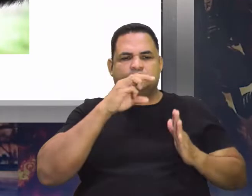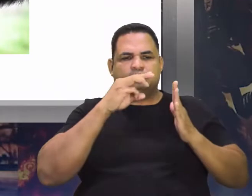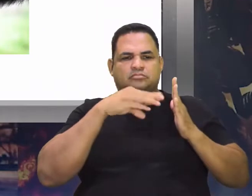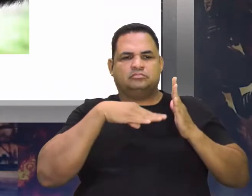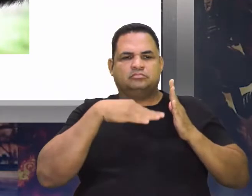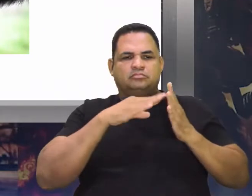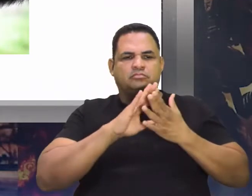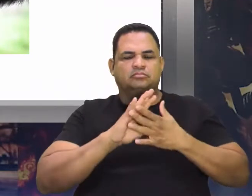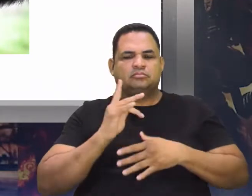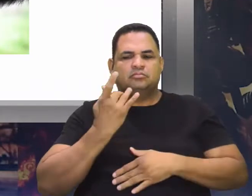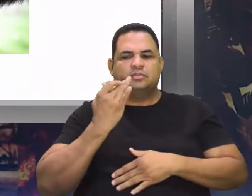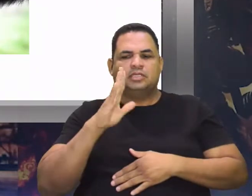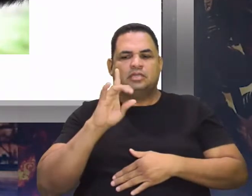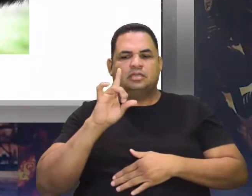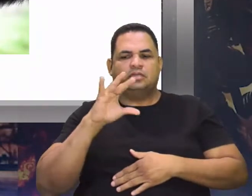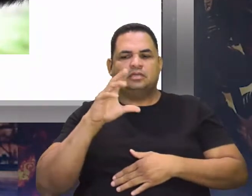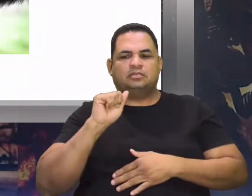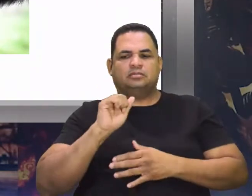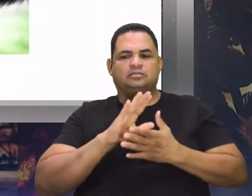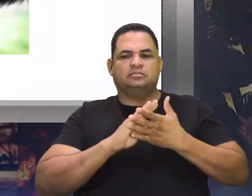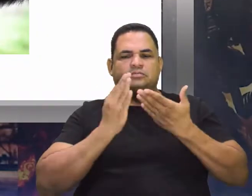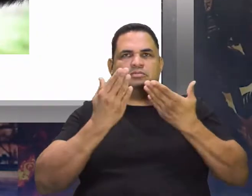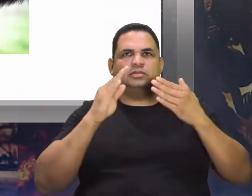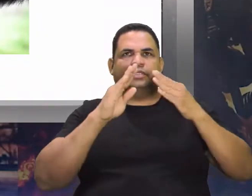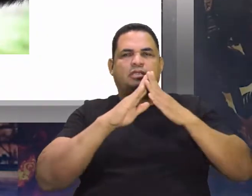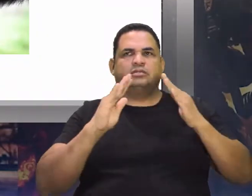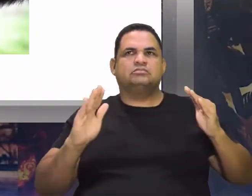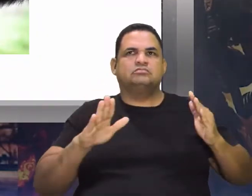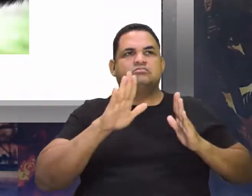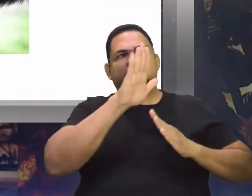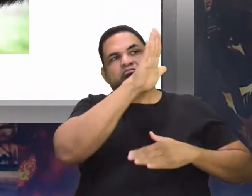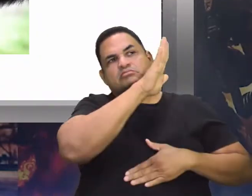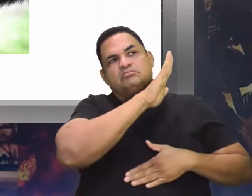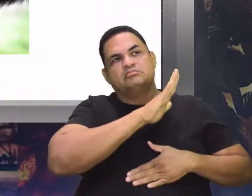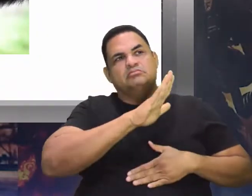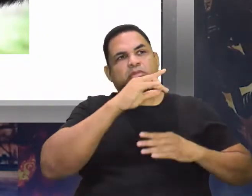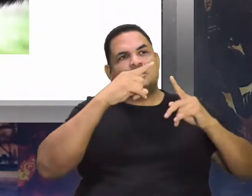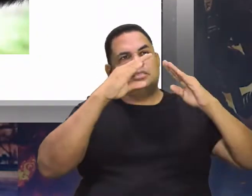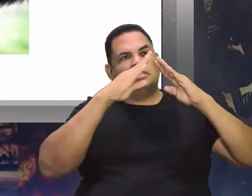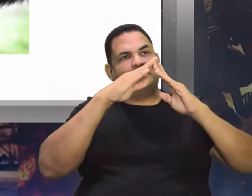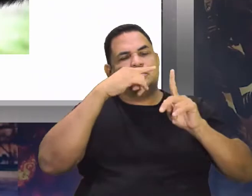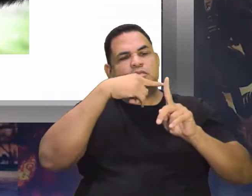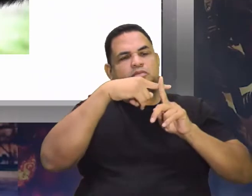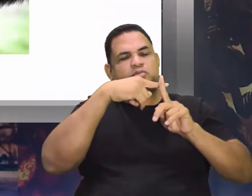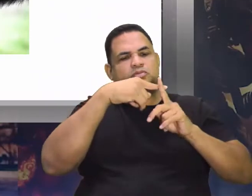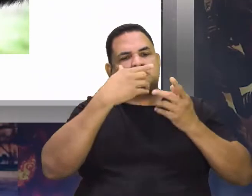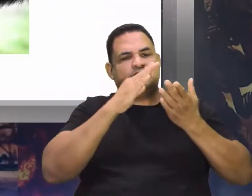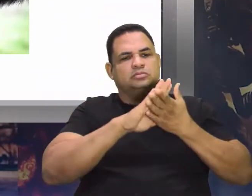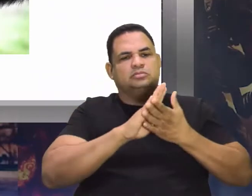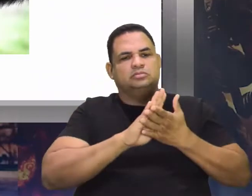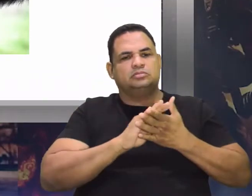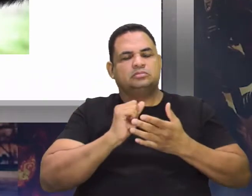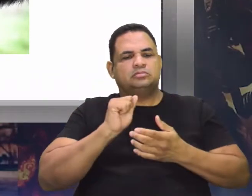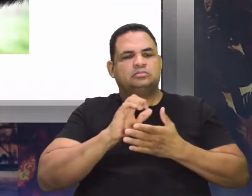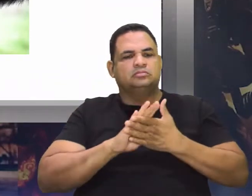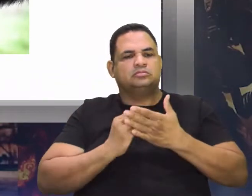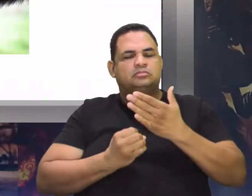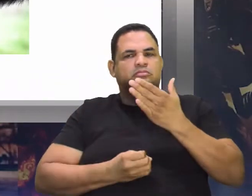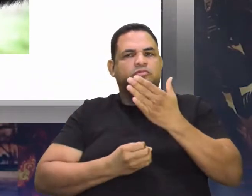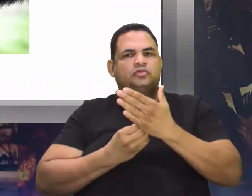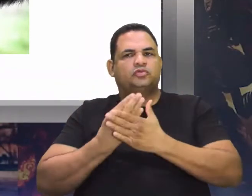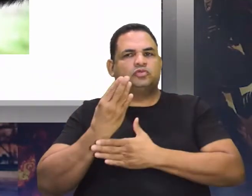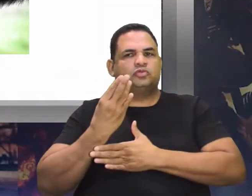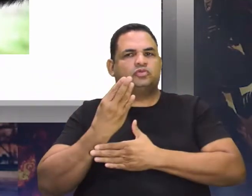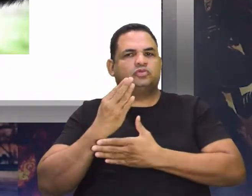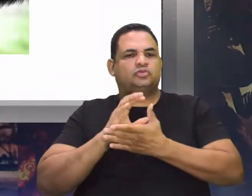de Michelangelo que ele fez lá na Capela Sistina, aonde tem na pintura a criação de Adão por Deus, que